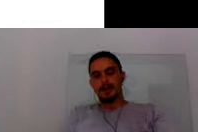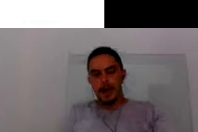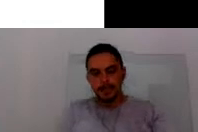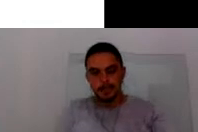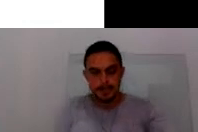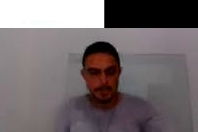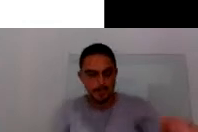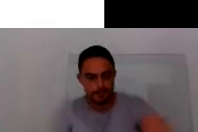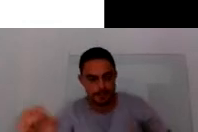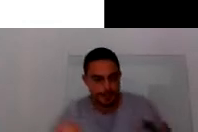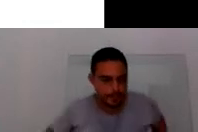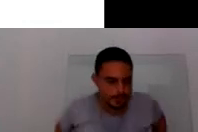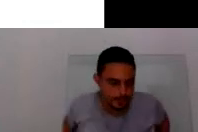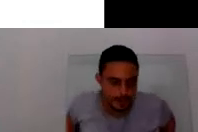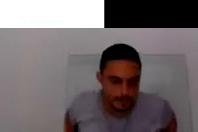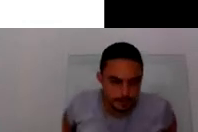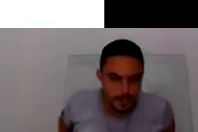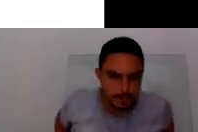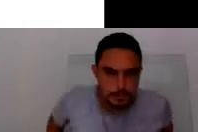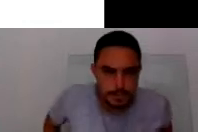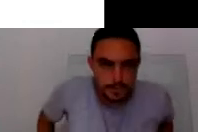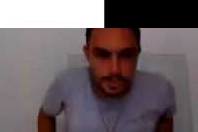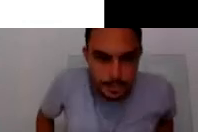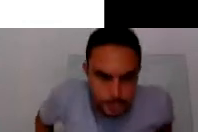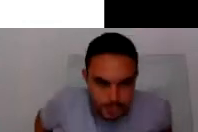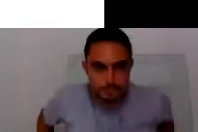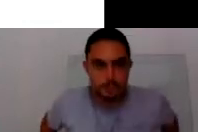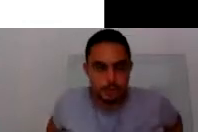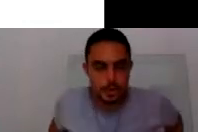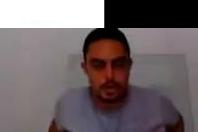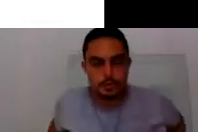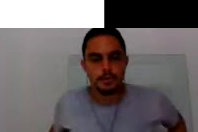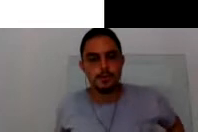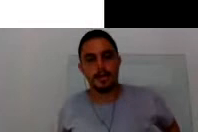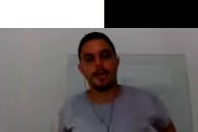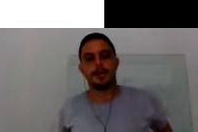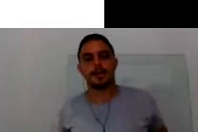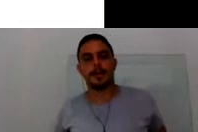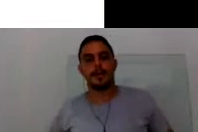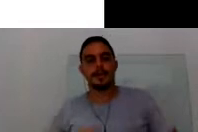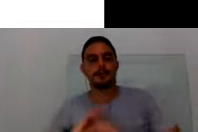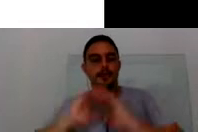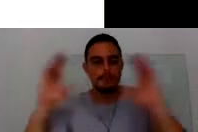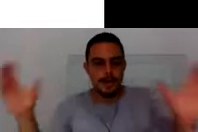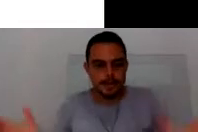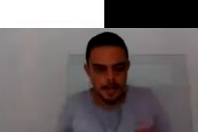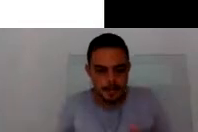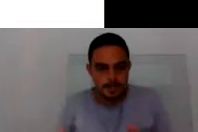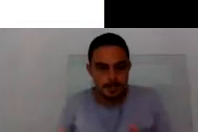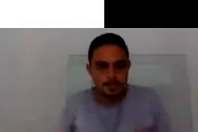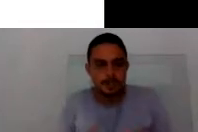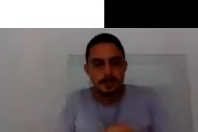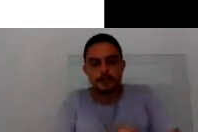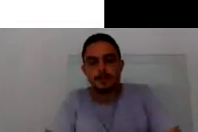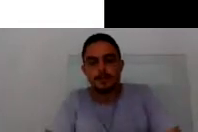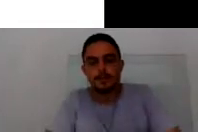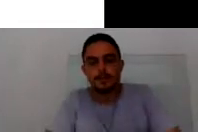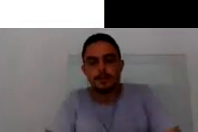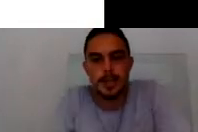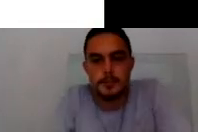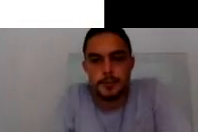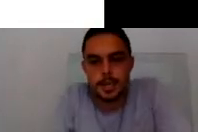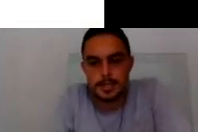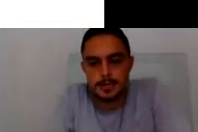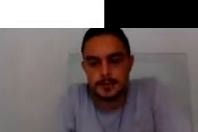características edafoclimáticas. Edafoclimáticas que está relacionado com o quê? Está relacionado com o solo e com o clima, tá? Então, são várias características